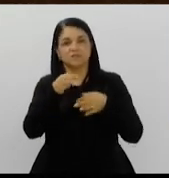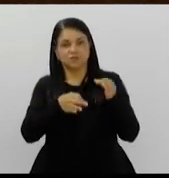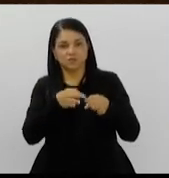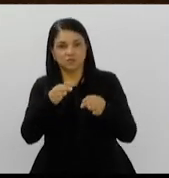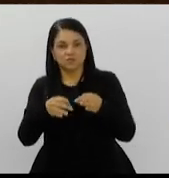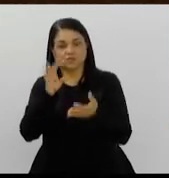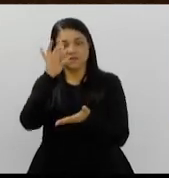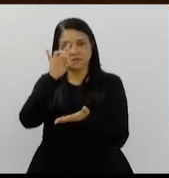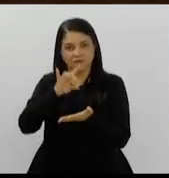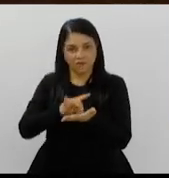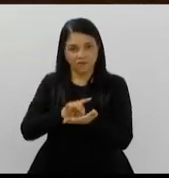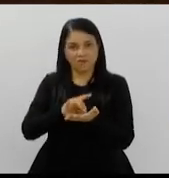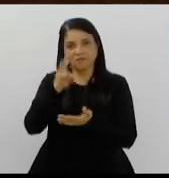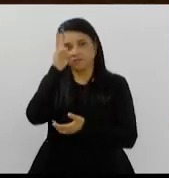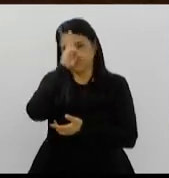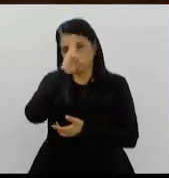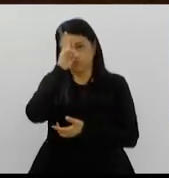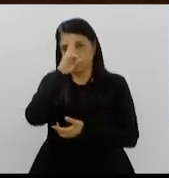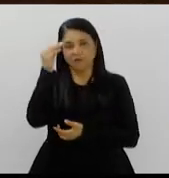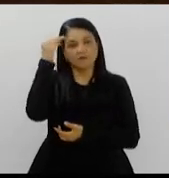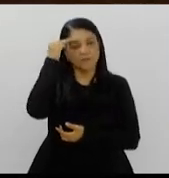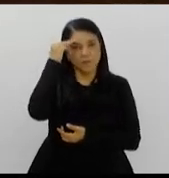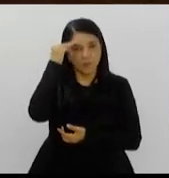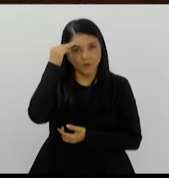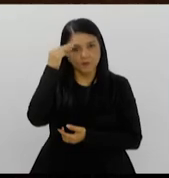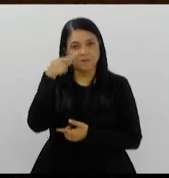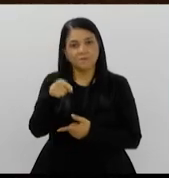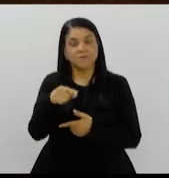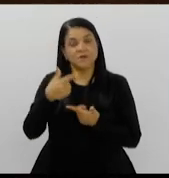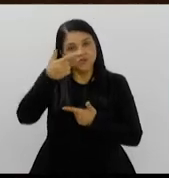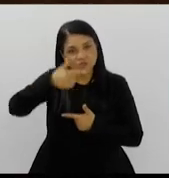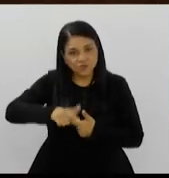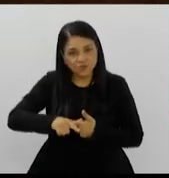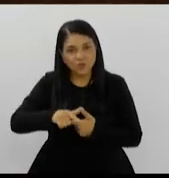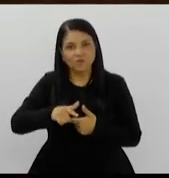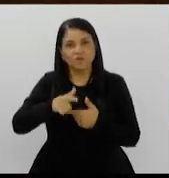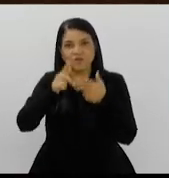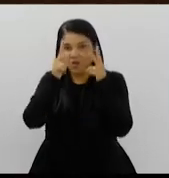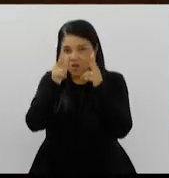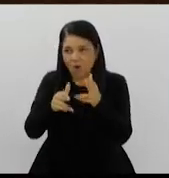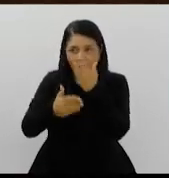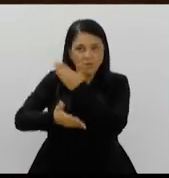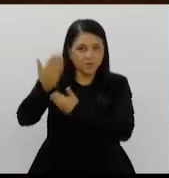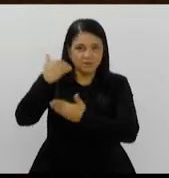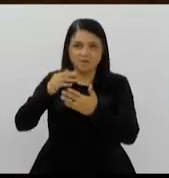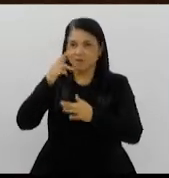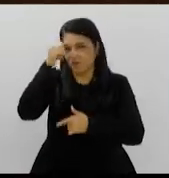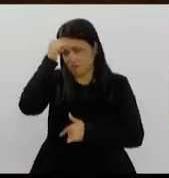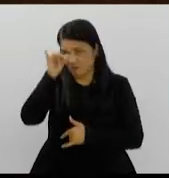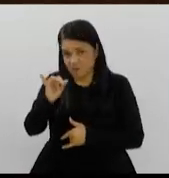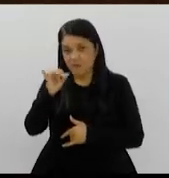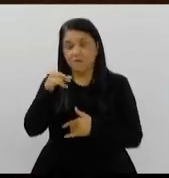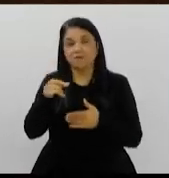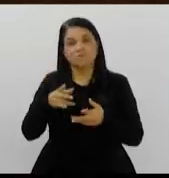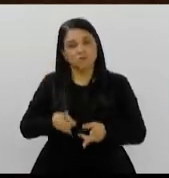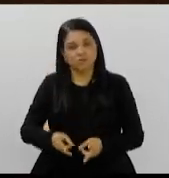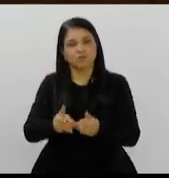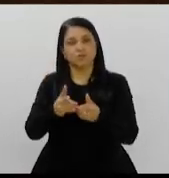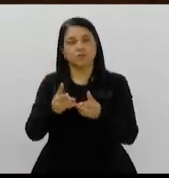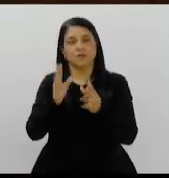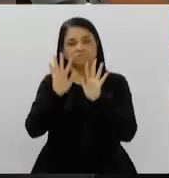da verdade, da memória, para que isso não se repita da forma que foi e para que a sua continuidade tenha